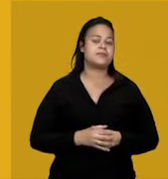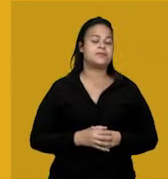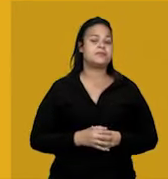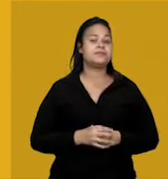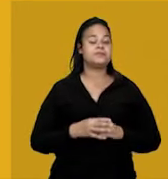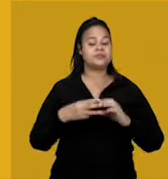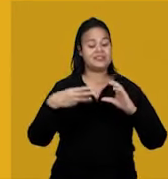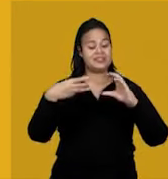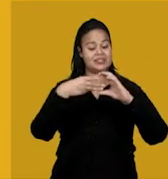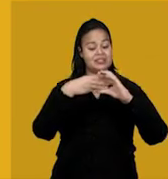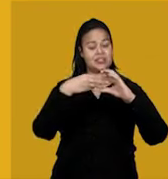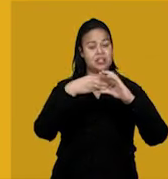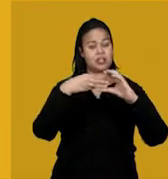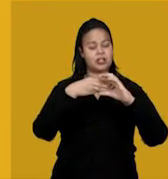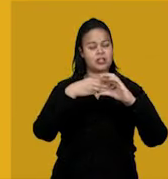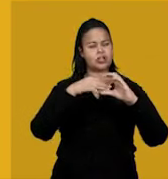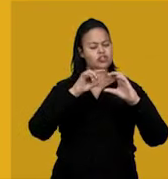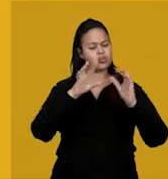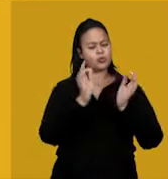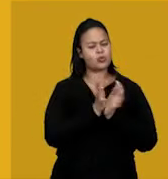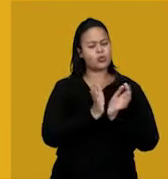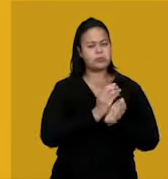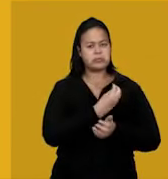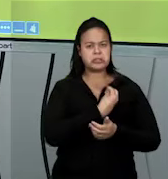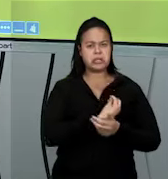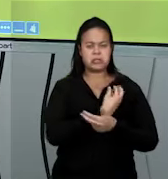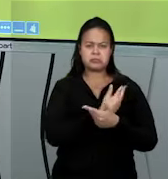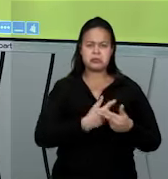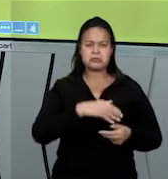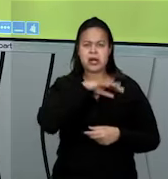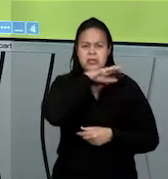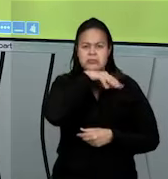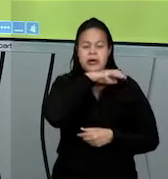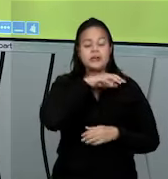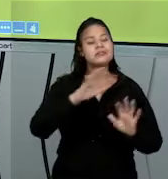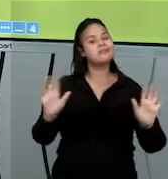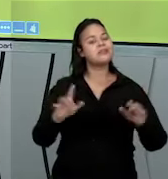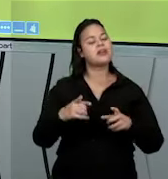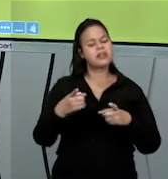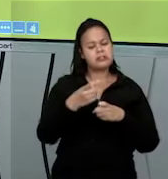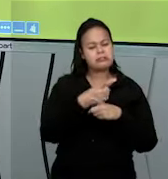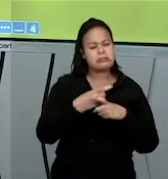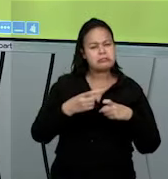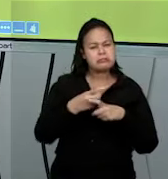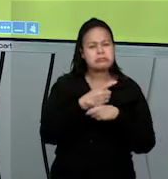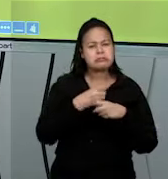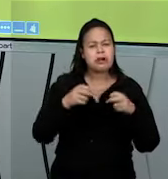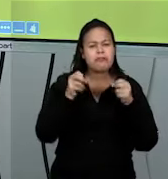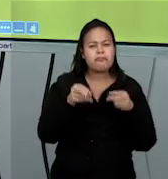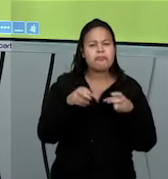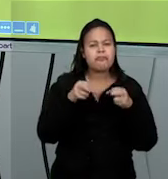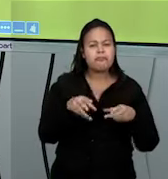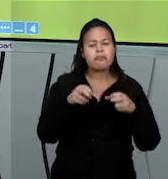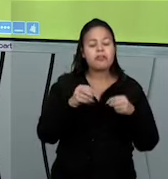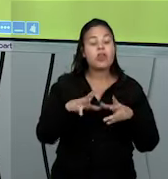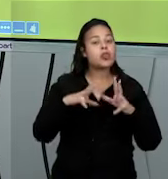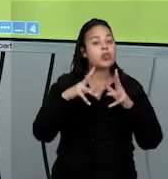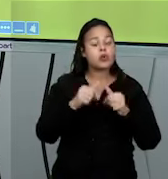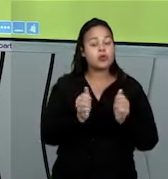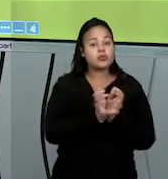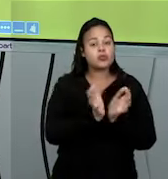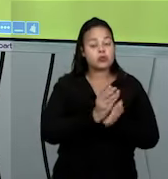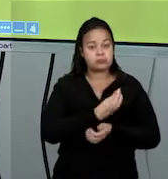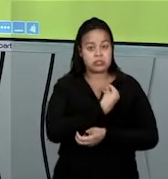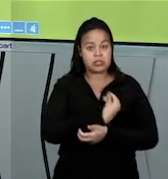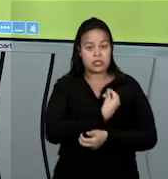Células só são encontradas em animais? Não. Bactérias, vegetais, fungos, todos os seres vivos são formados